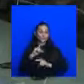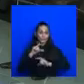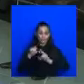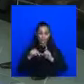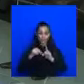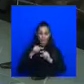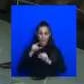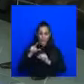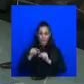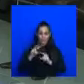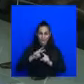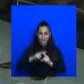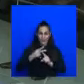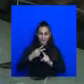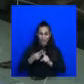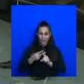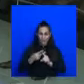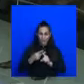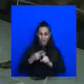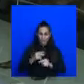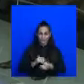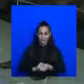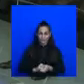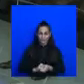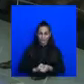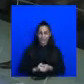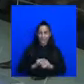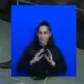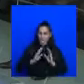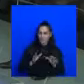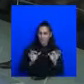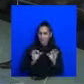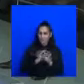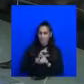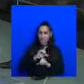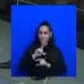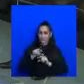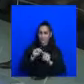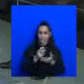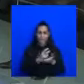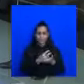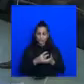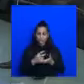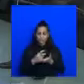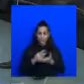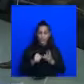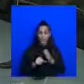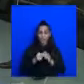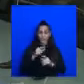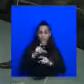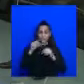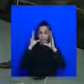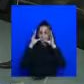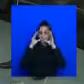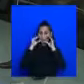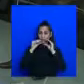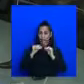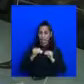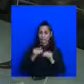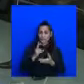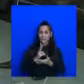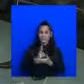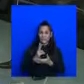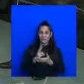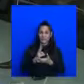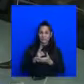segundo sorteio da dupla cena. Já foi realizado o sorteio da quina, o primeiro sorteio da noite. E